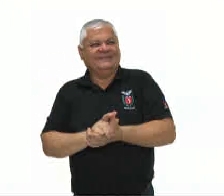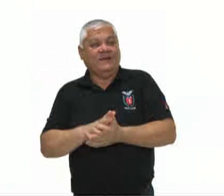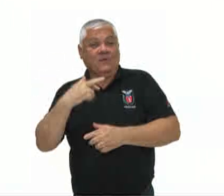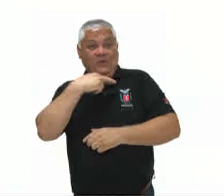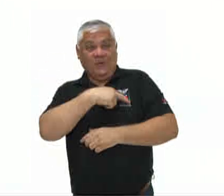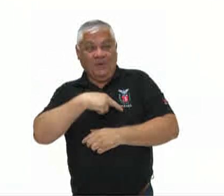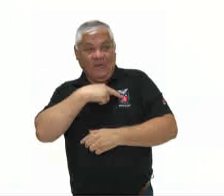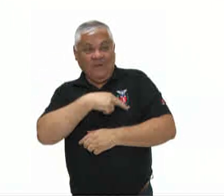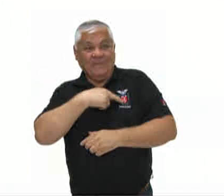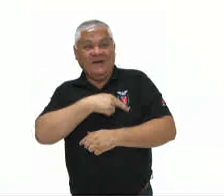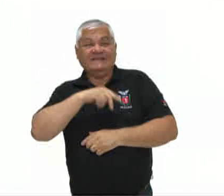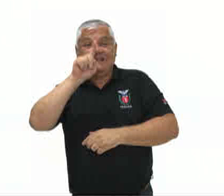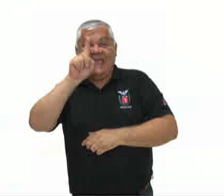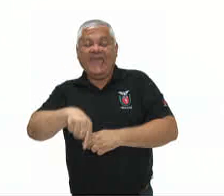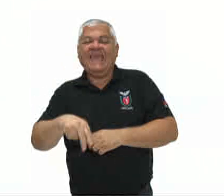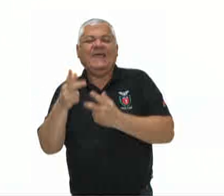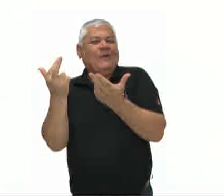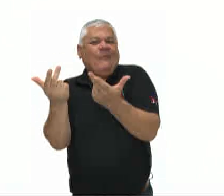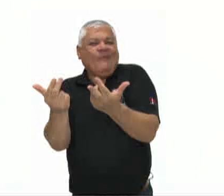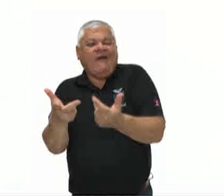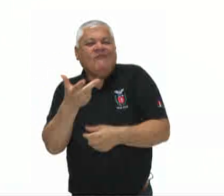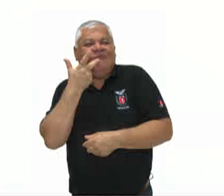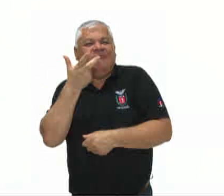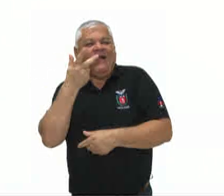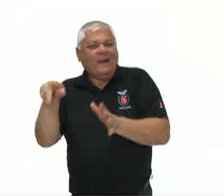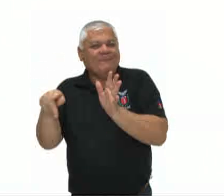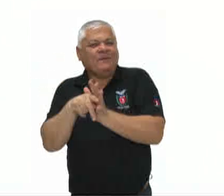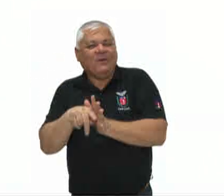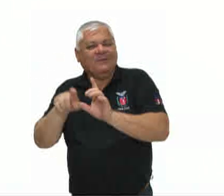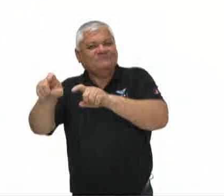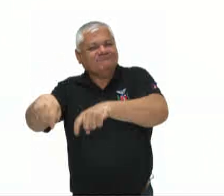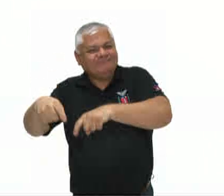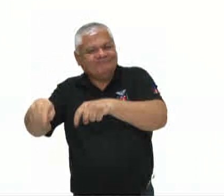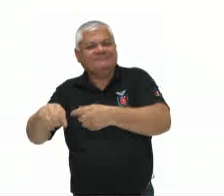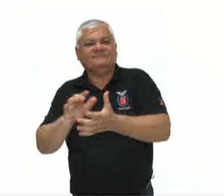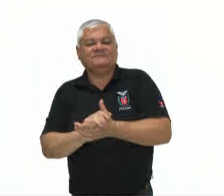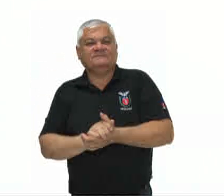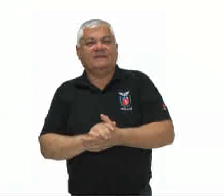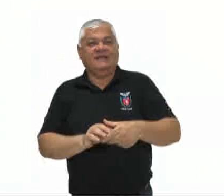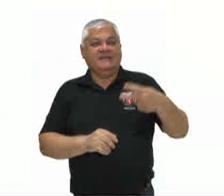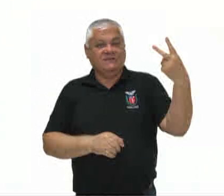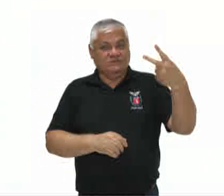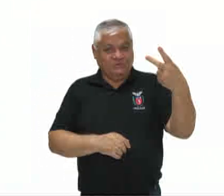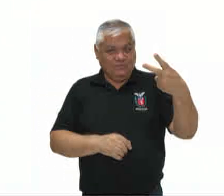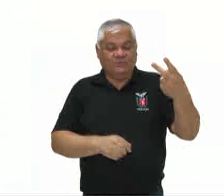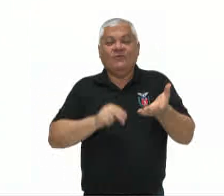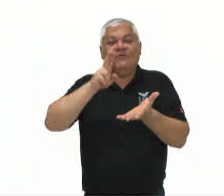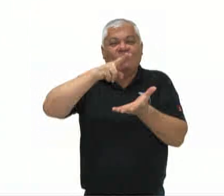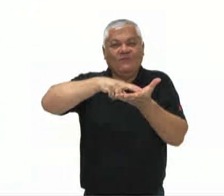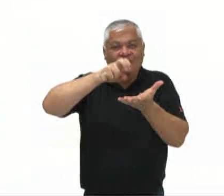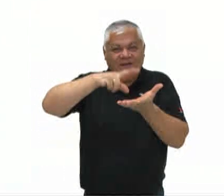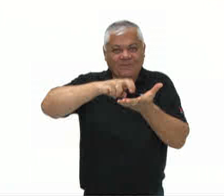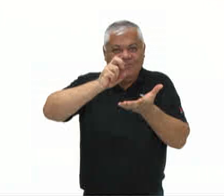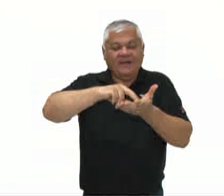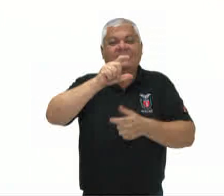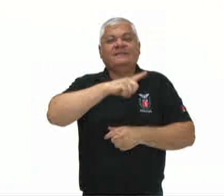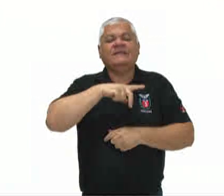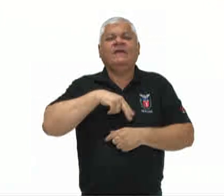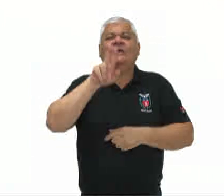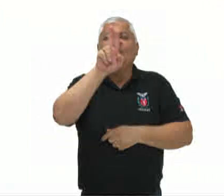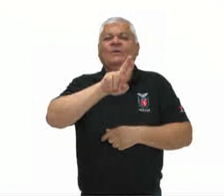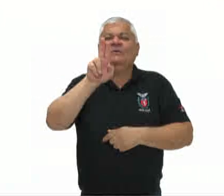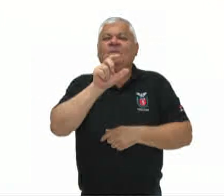corresponde ao como se fala. No vocabulário, quanto ao vocabulário, percebe-se o uso de palavras